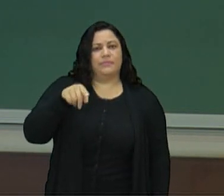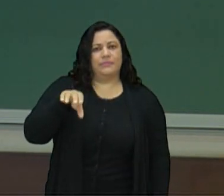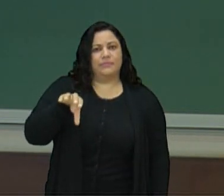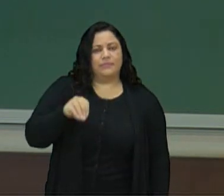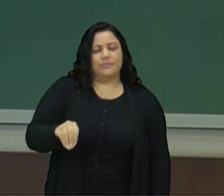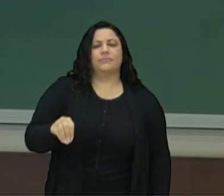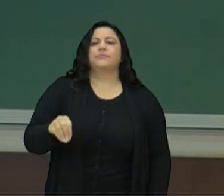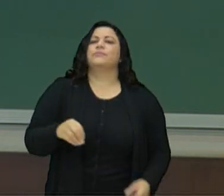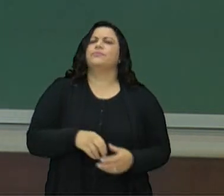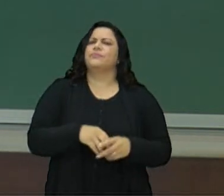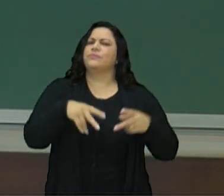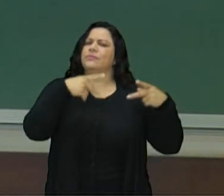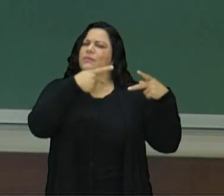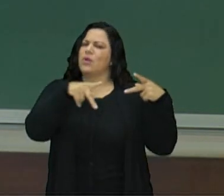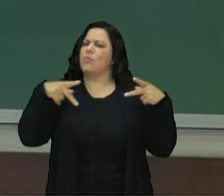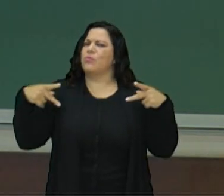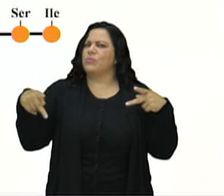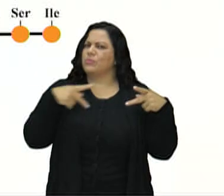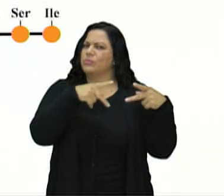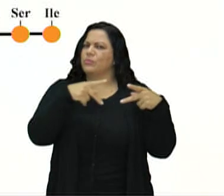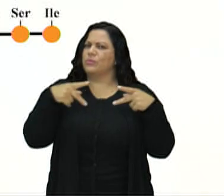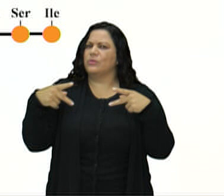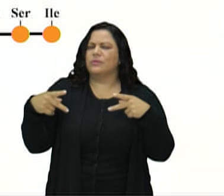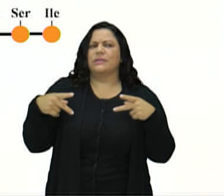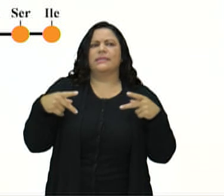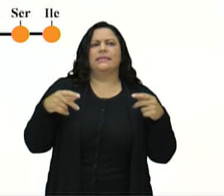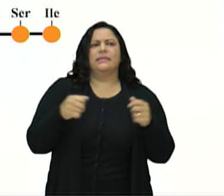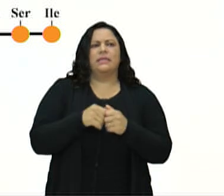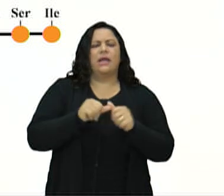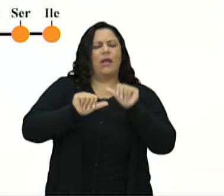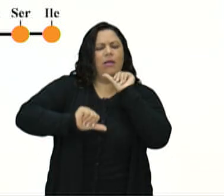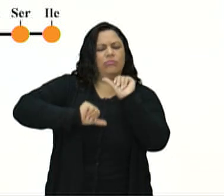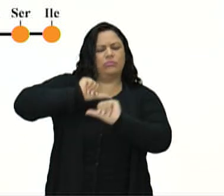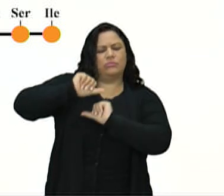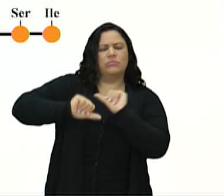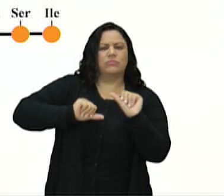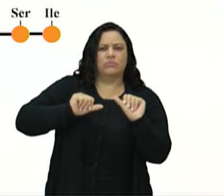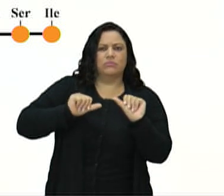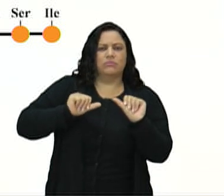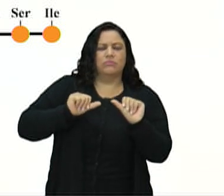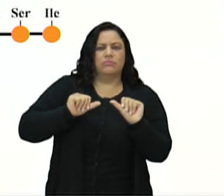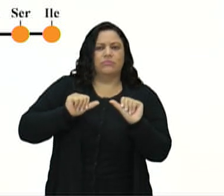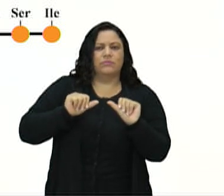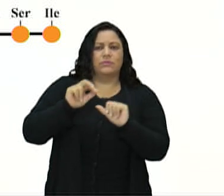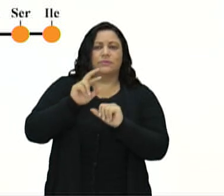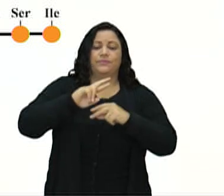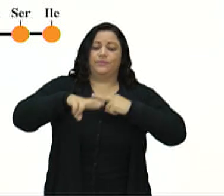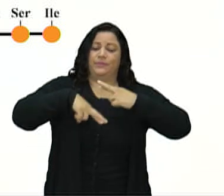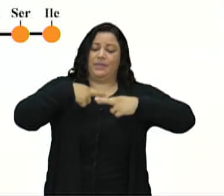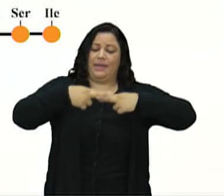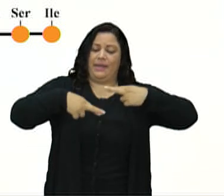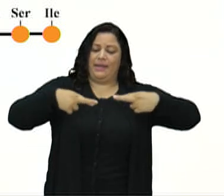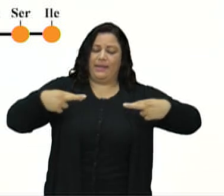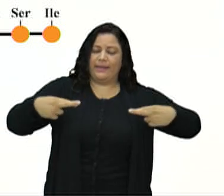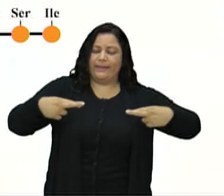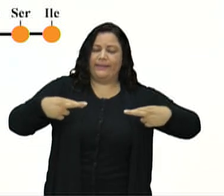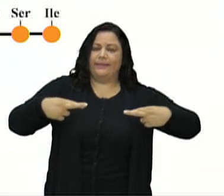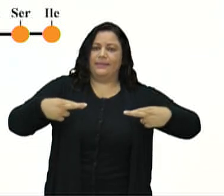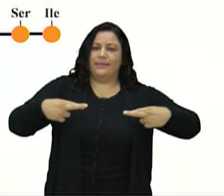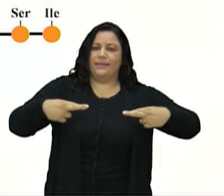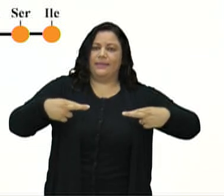proteína, mudamos de linguagem. DNA e RNA são escritos com base